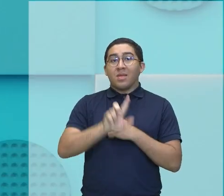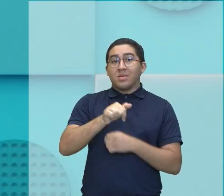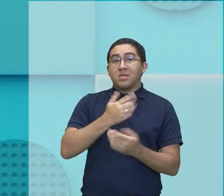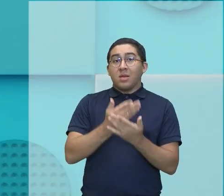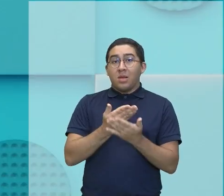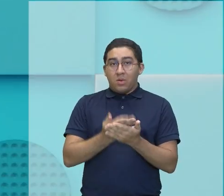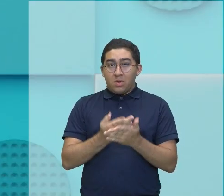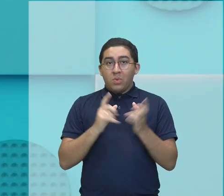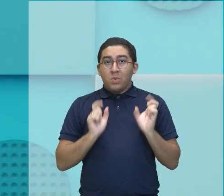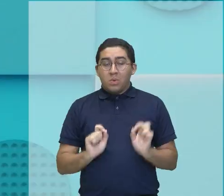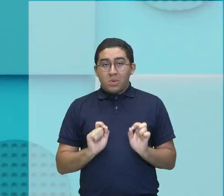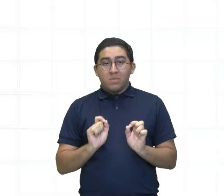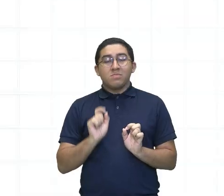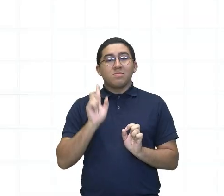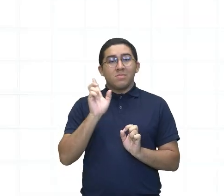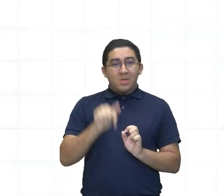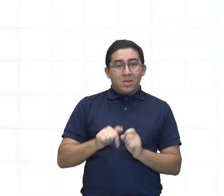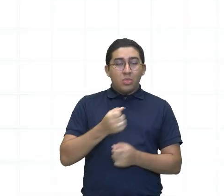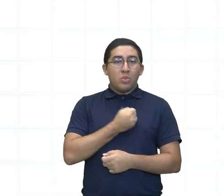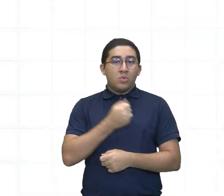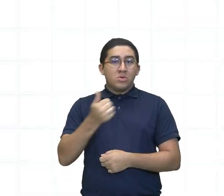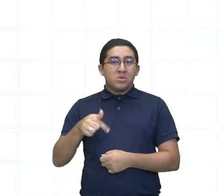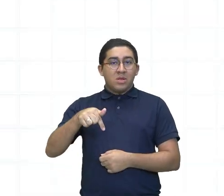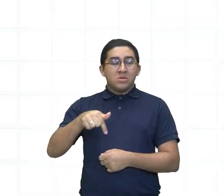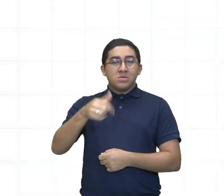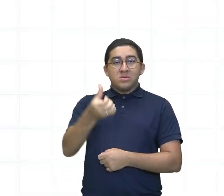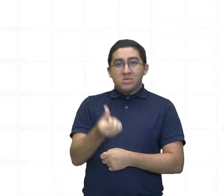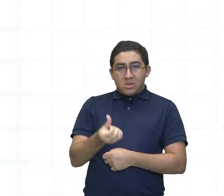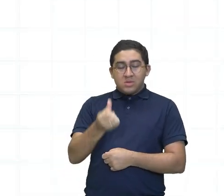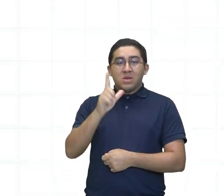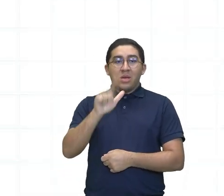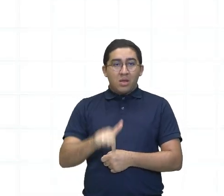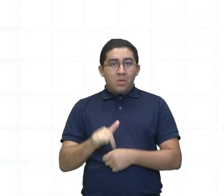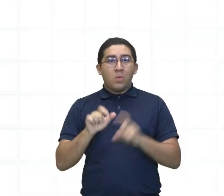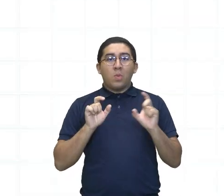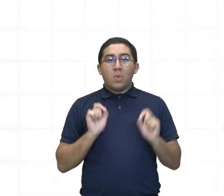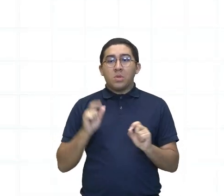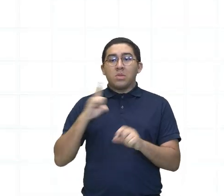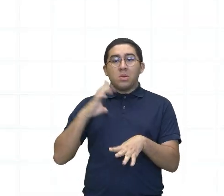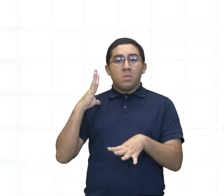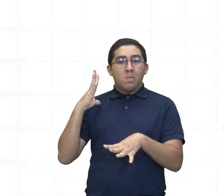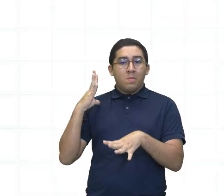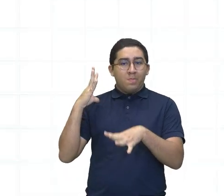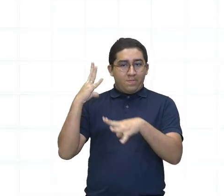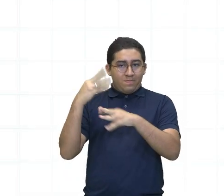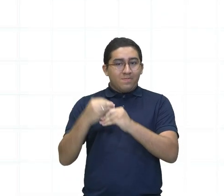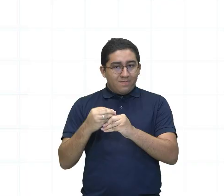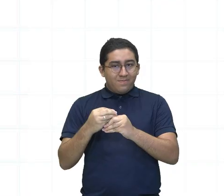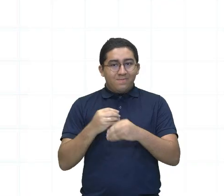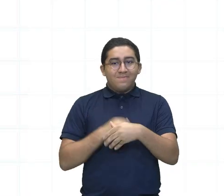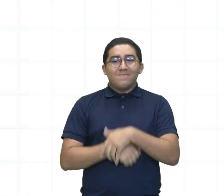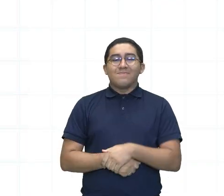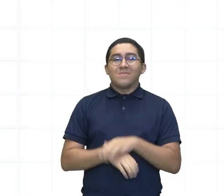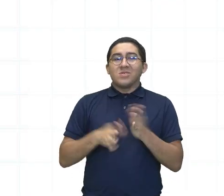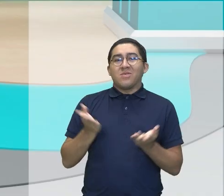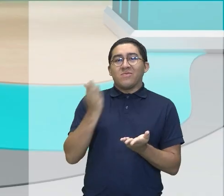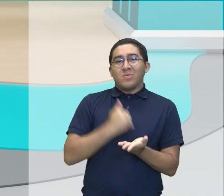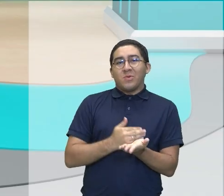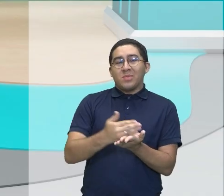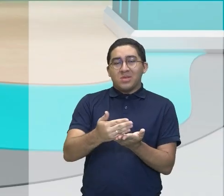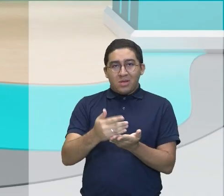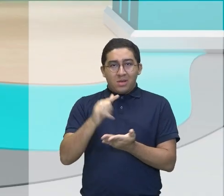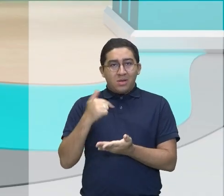a nossa aula 76 do módulo, na qual teremos a nossa revisão. Então vamos